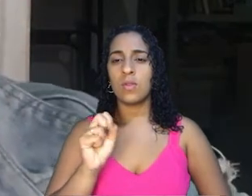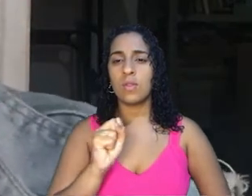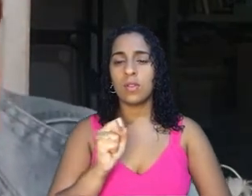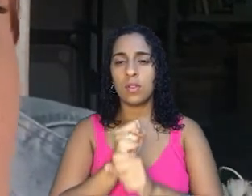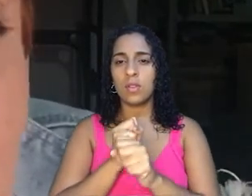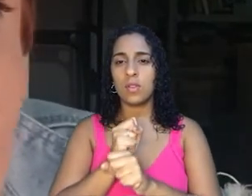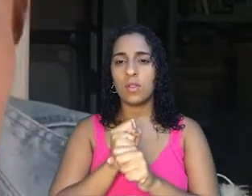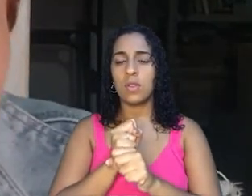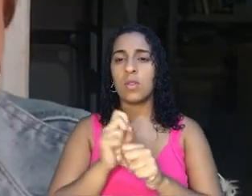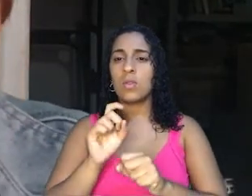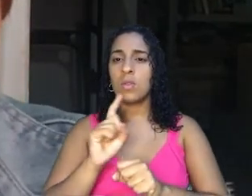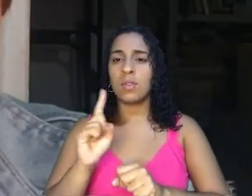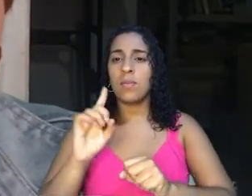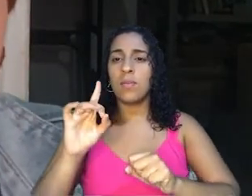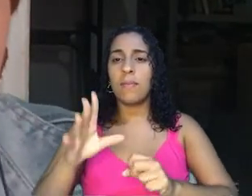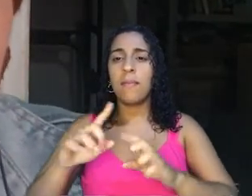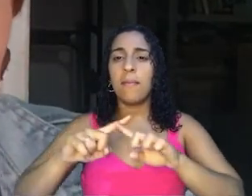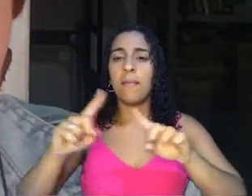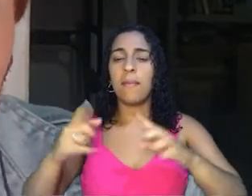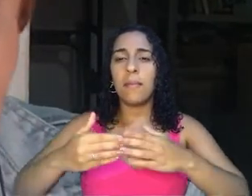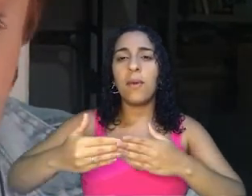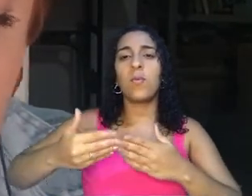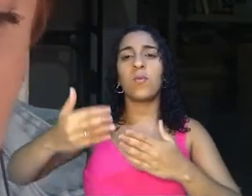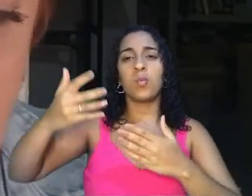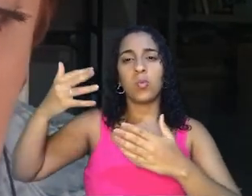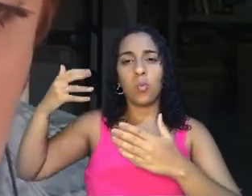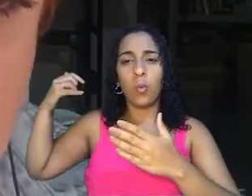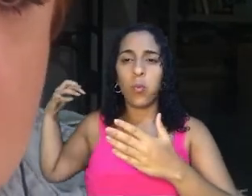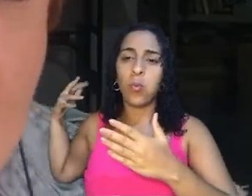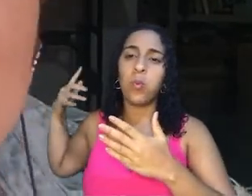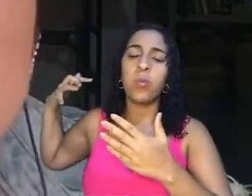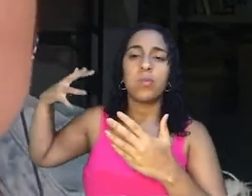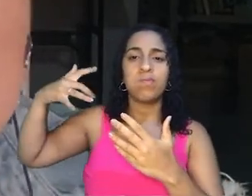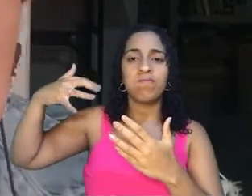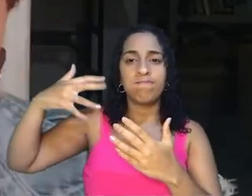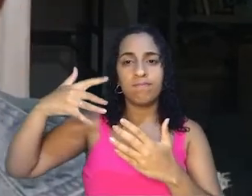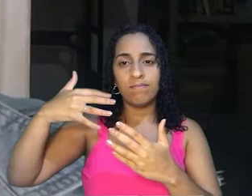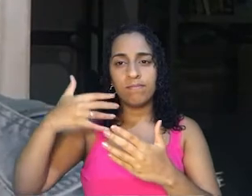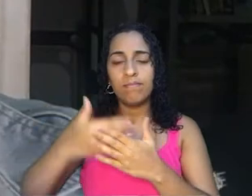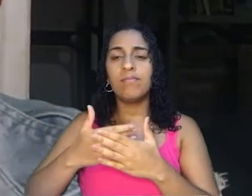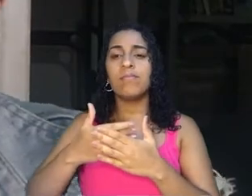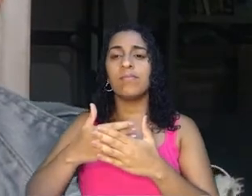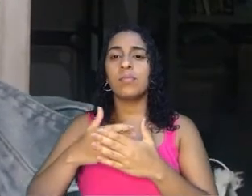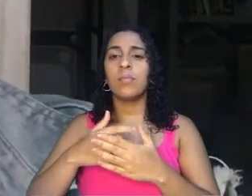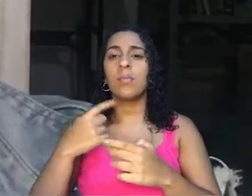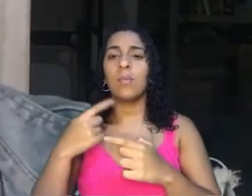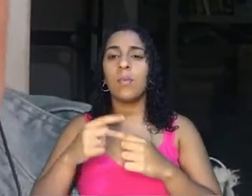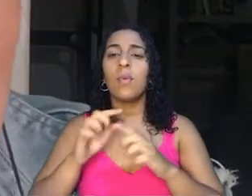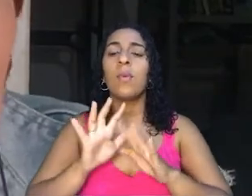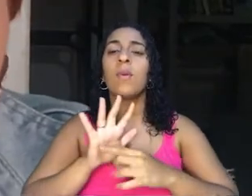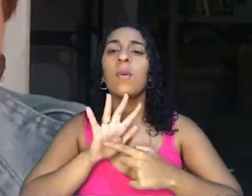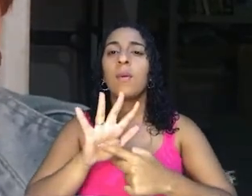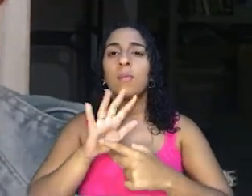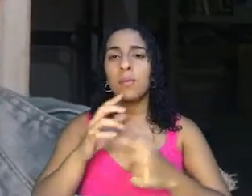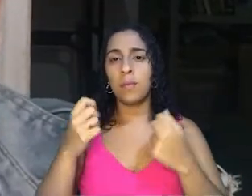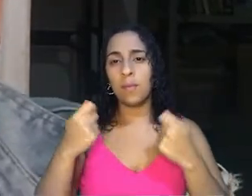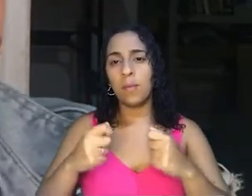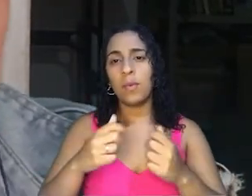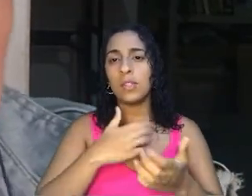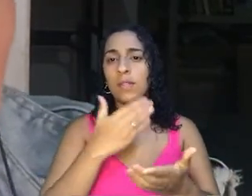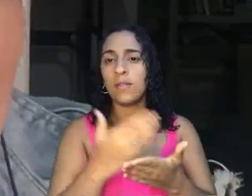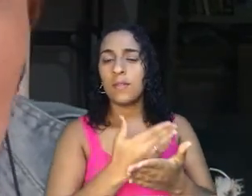anos nação mas desde a invasão a do Brasil mas o que que representa isso tudo poderia fazer